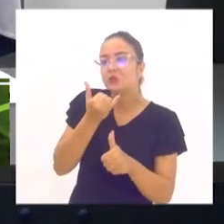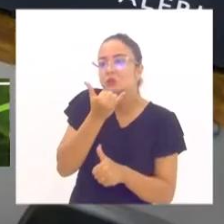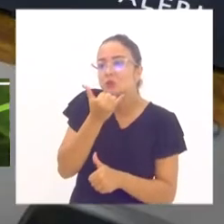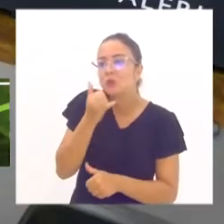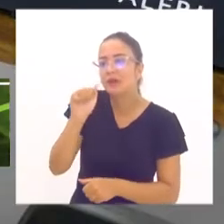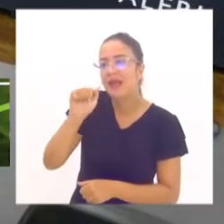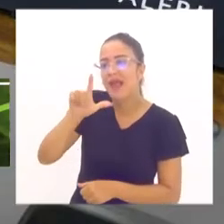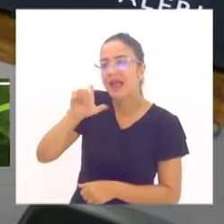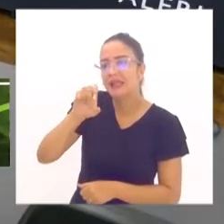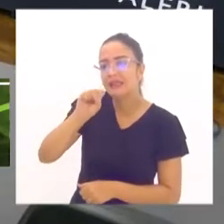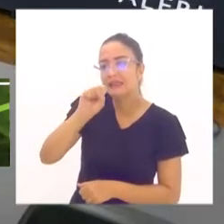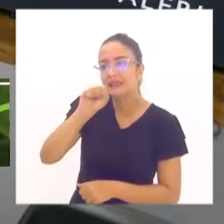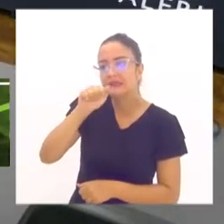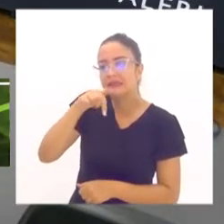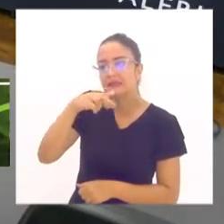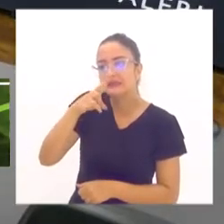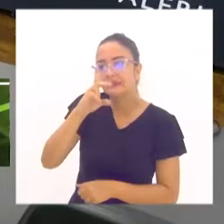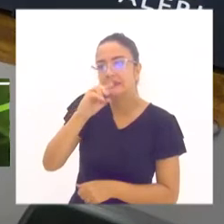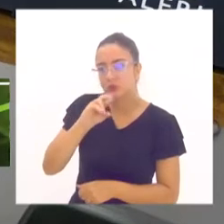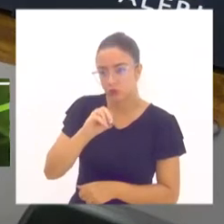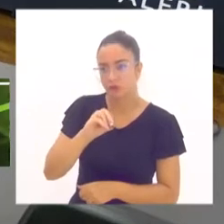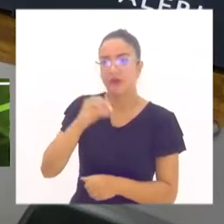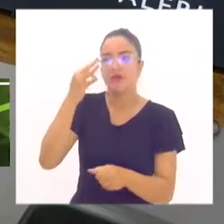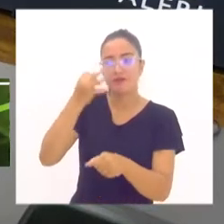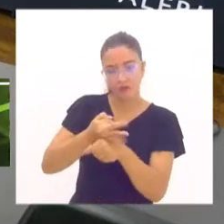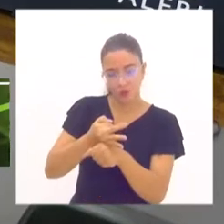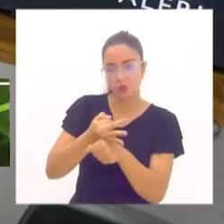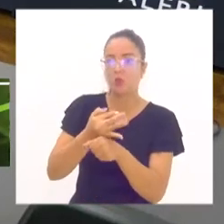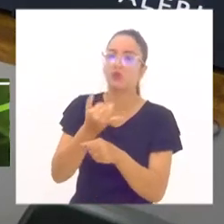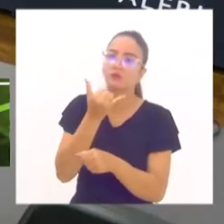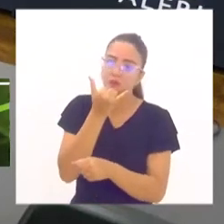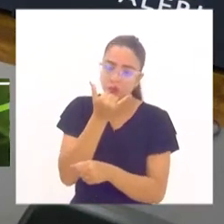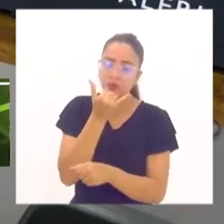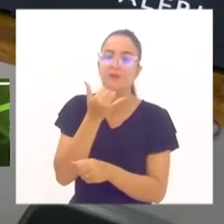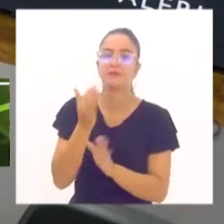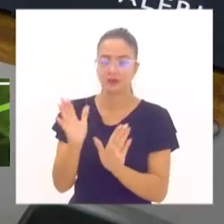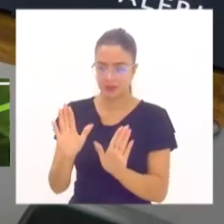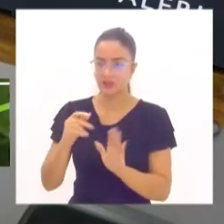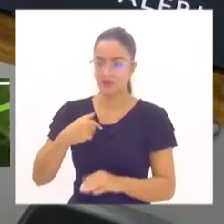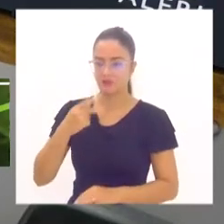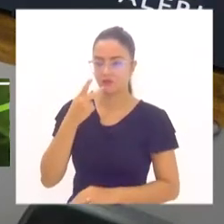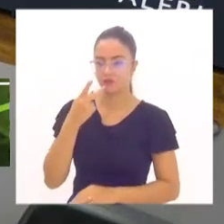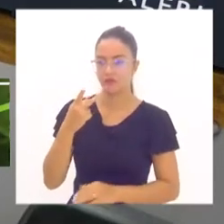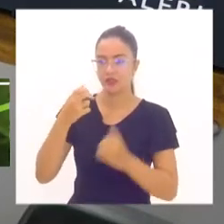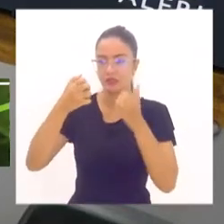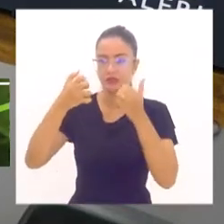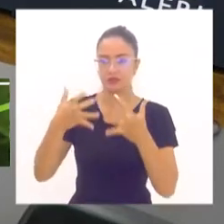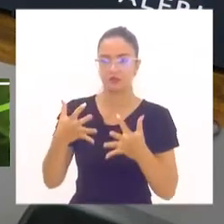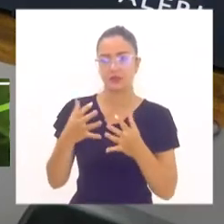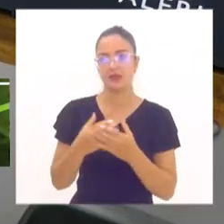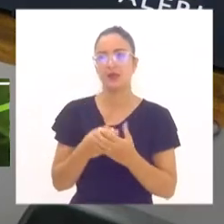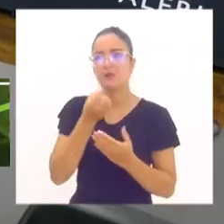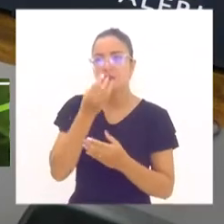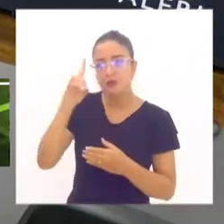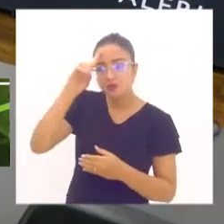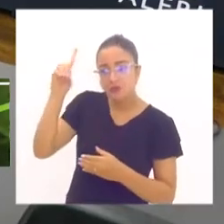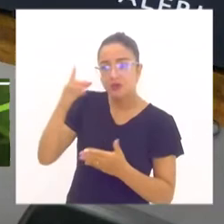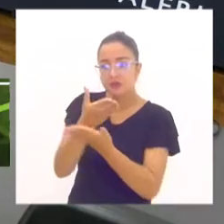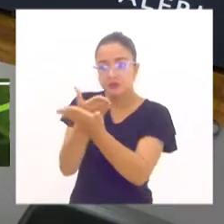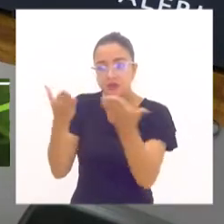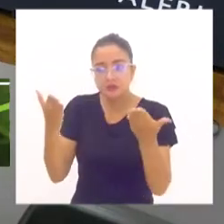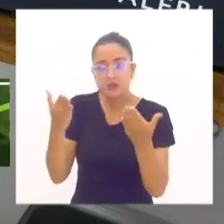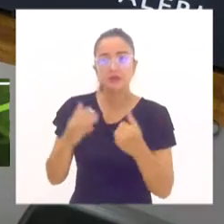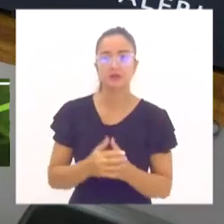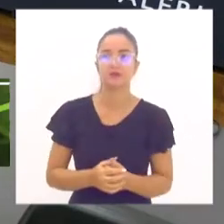nosso presidente, né? Bom dia a todos e todas, e demais, a sua autoridade e